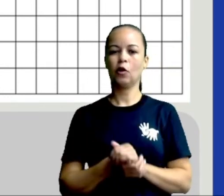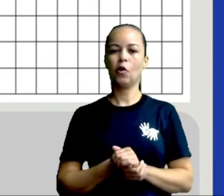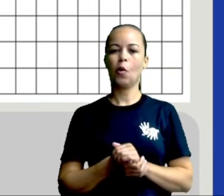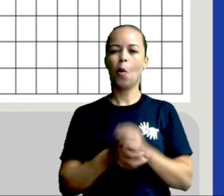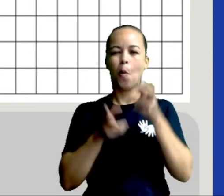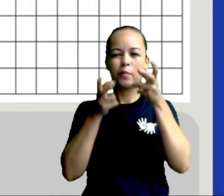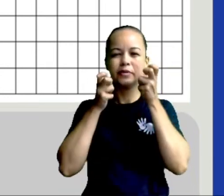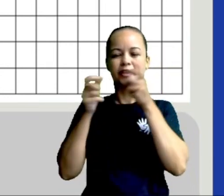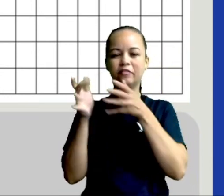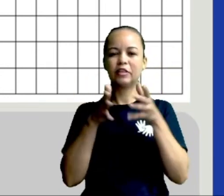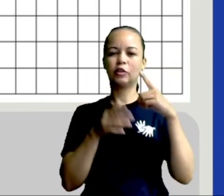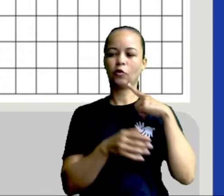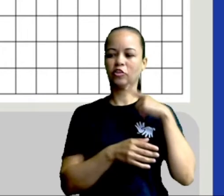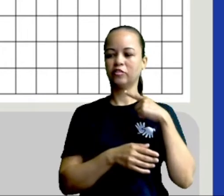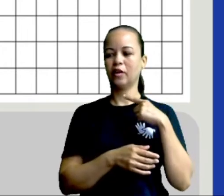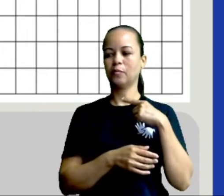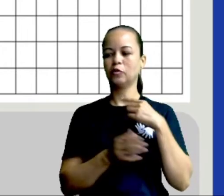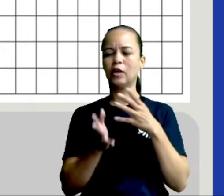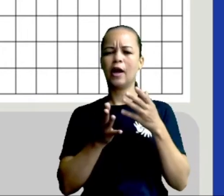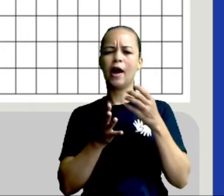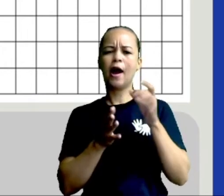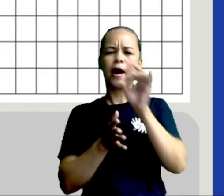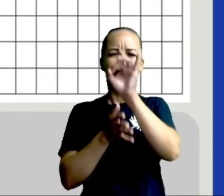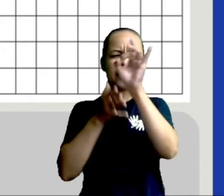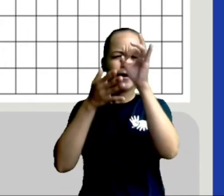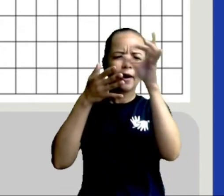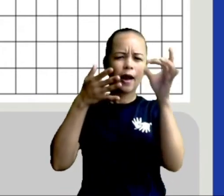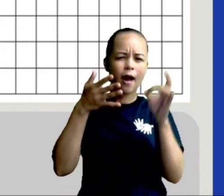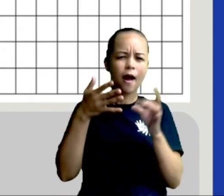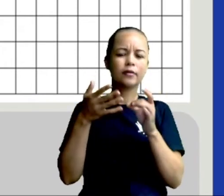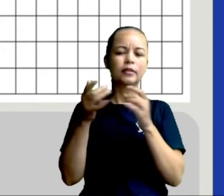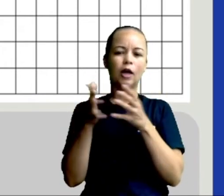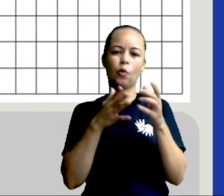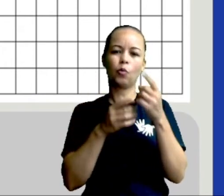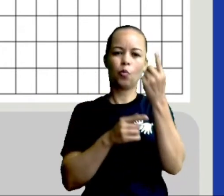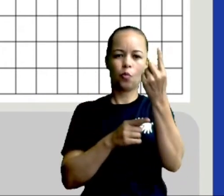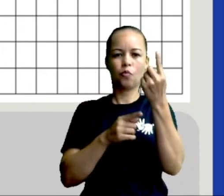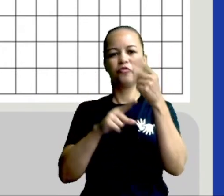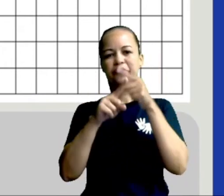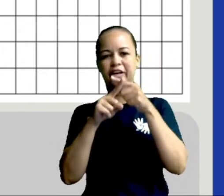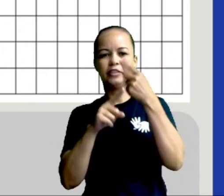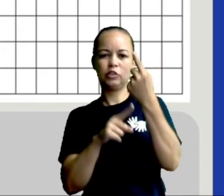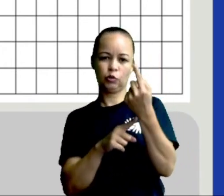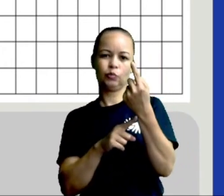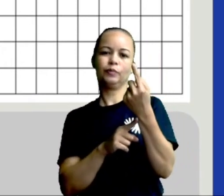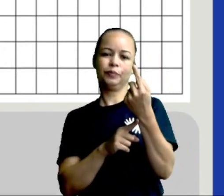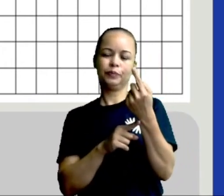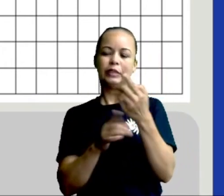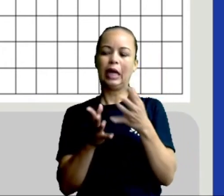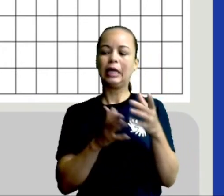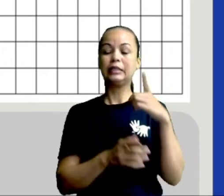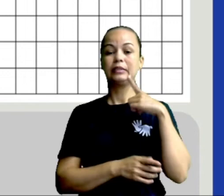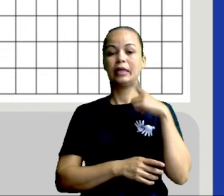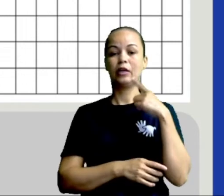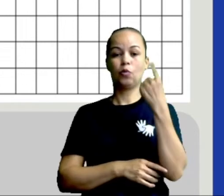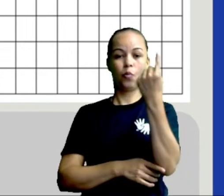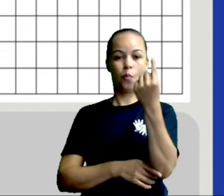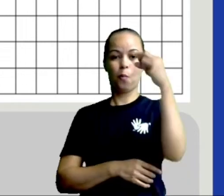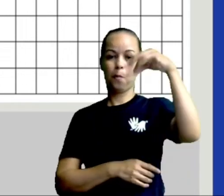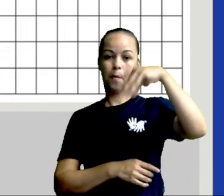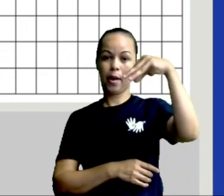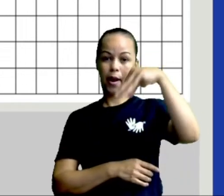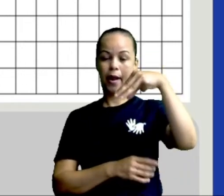a representação de cada quadradinho desse aí, né? 1 por 1. Então, a gente tem o que aí? 1